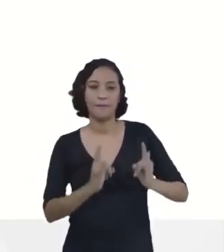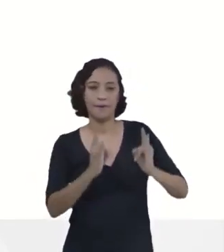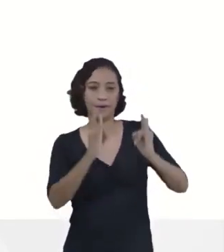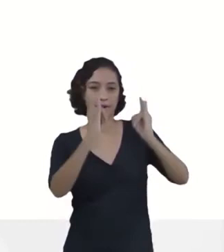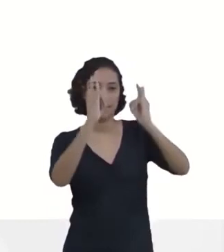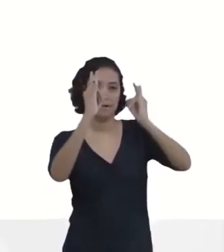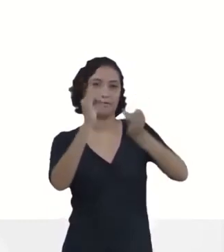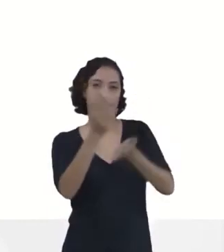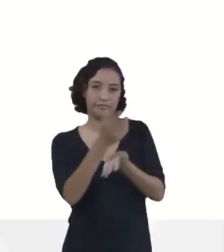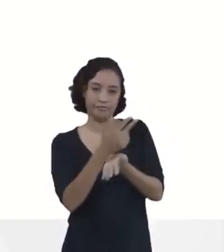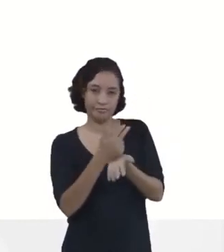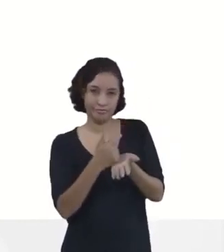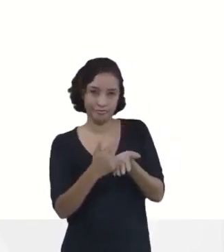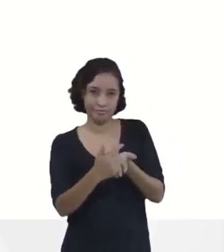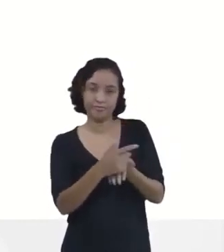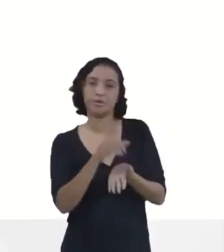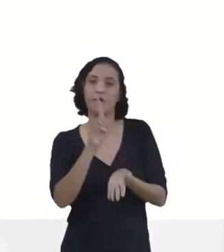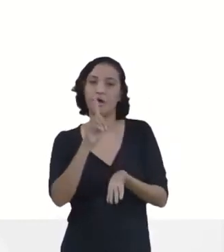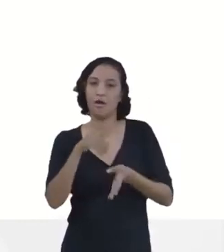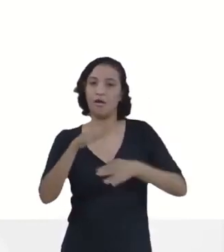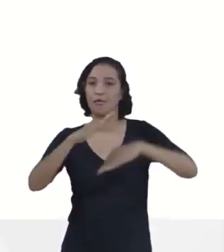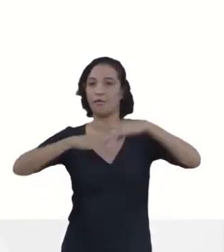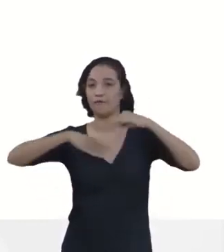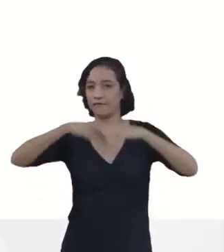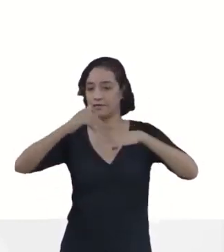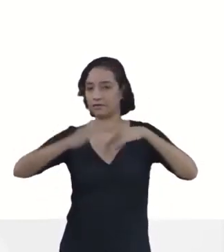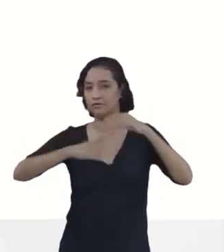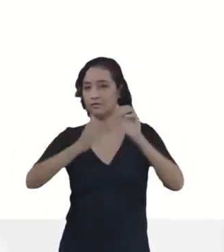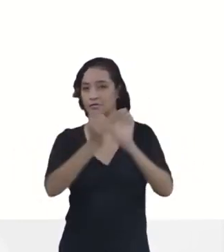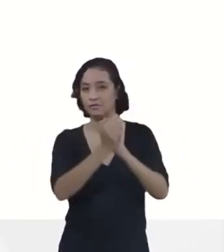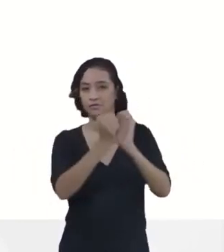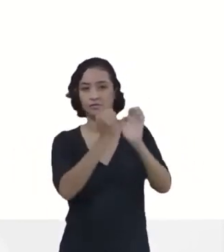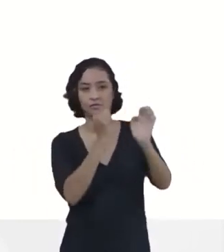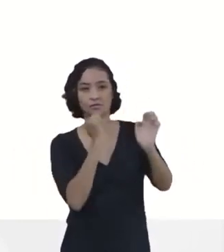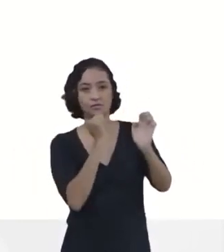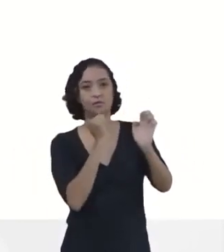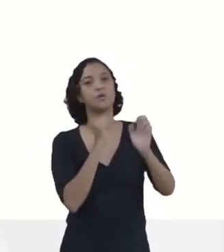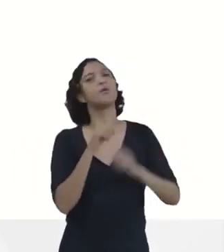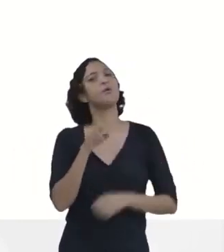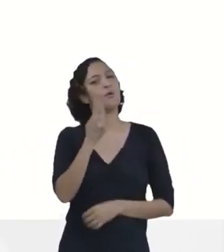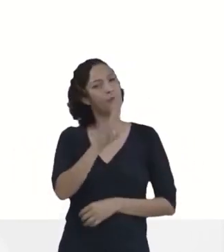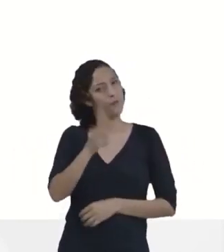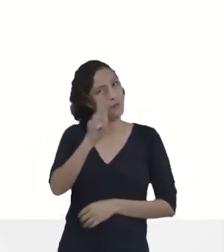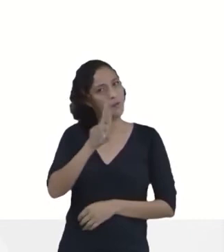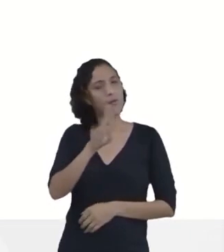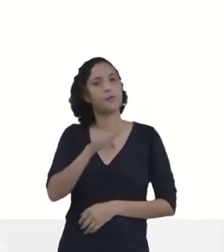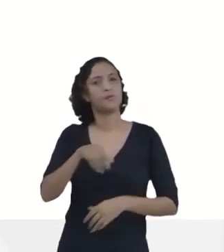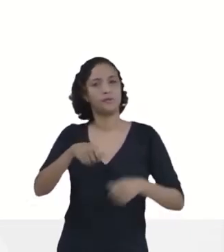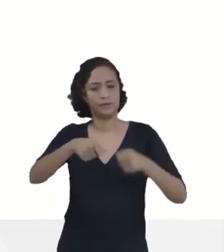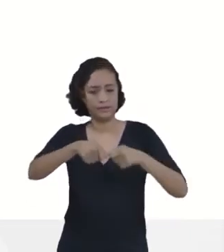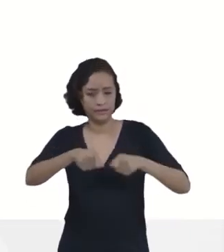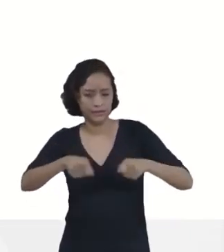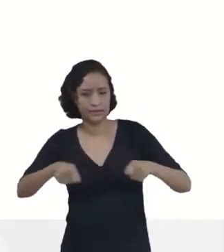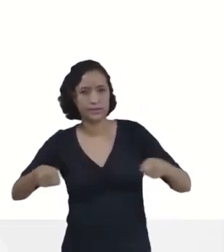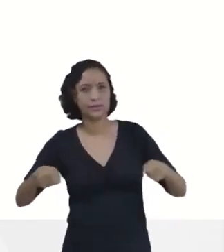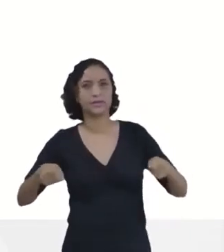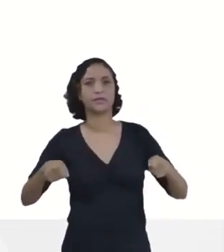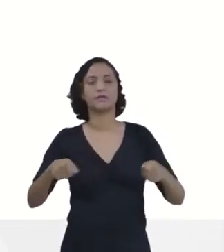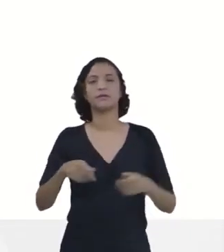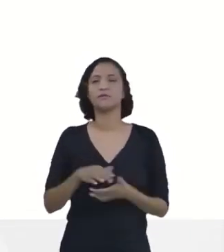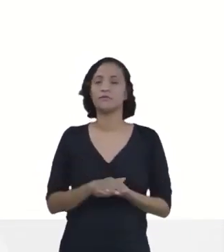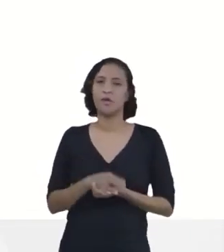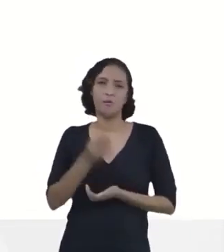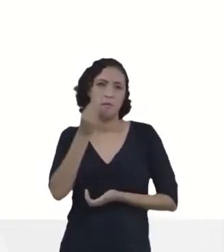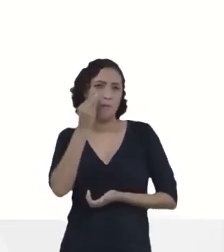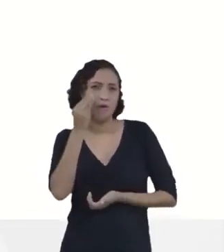engenheiros. Engenheiro utiliza muito fita métrica, utiliza trena para fazer